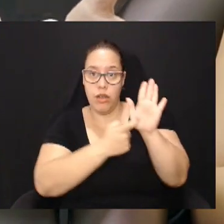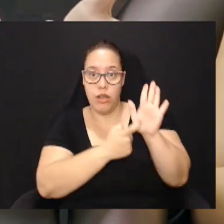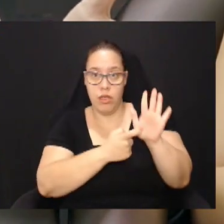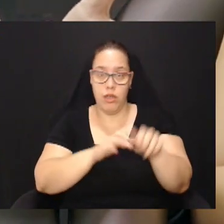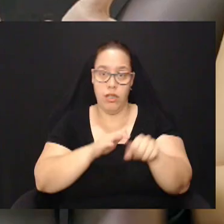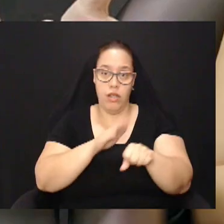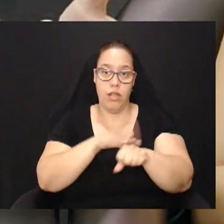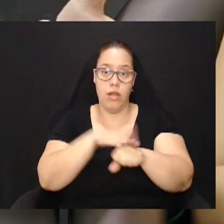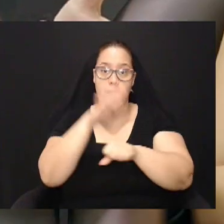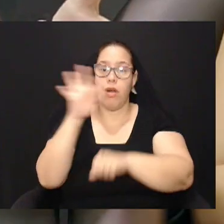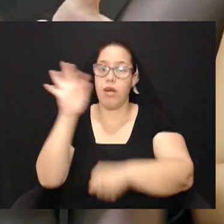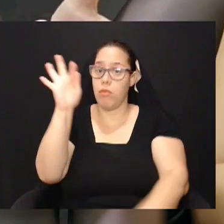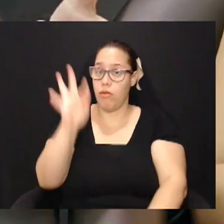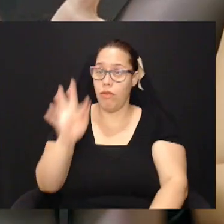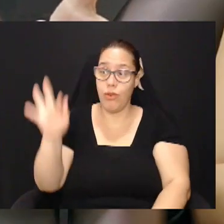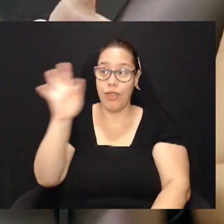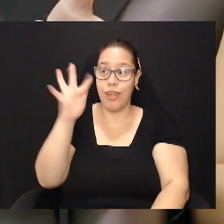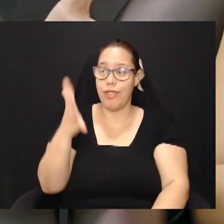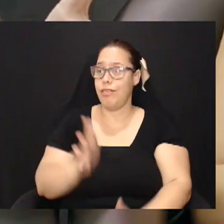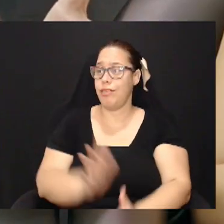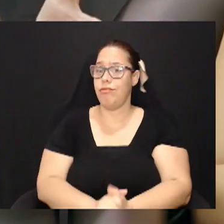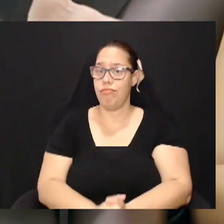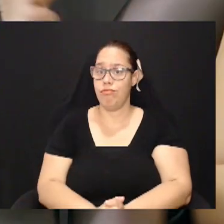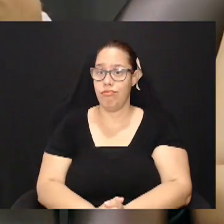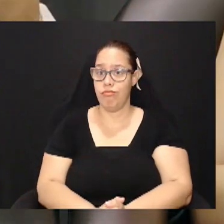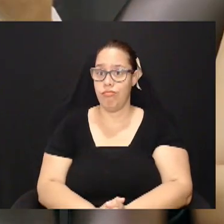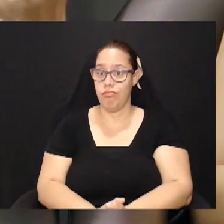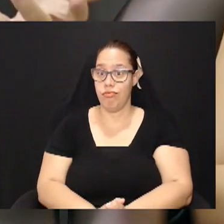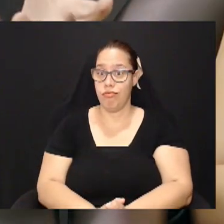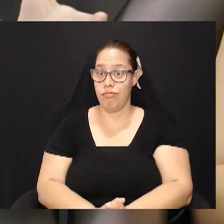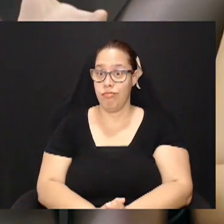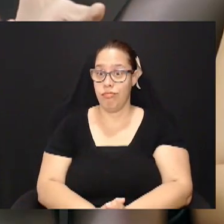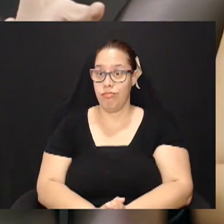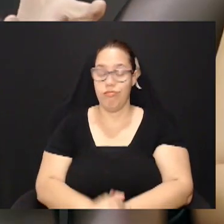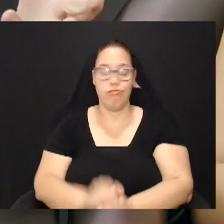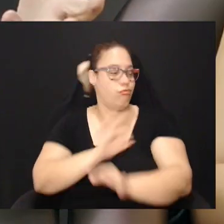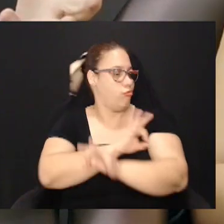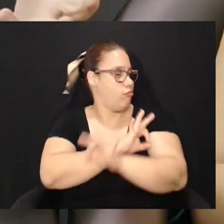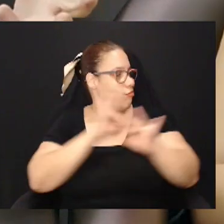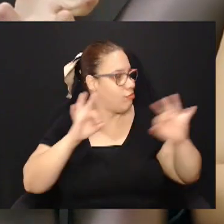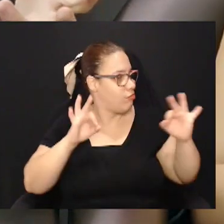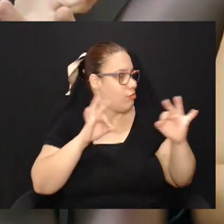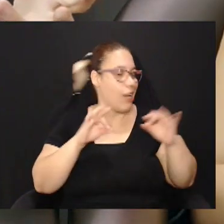faculdade. Né? Excelente. Porque a arte ela traz